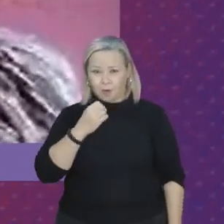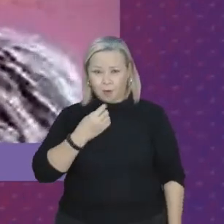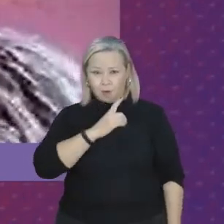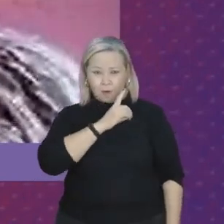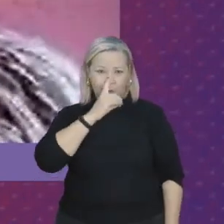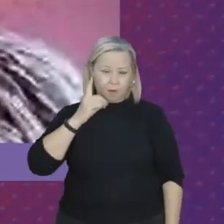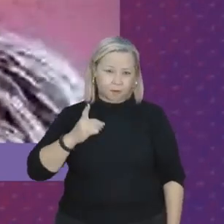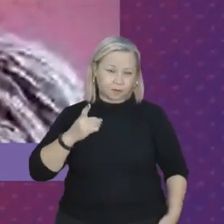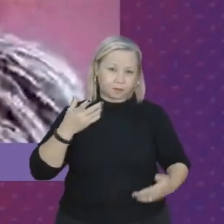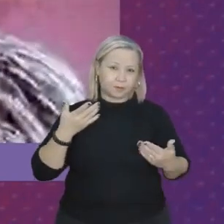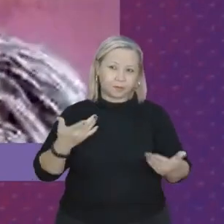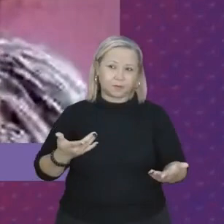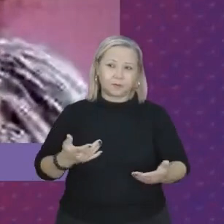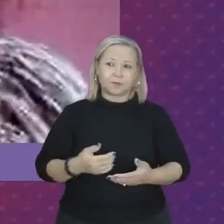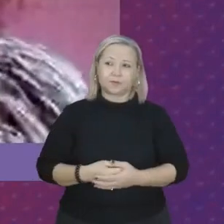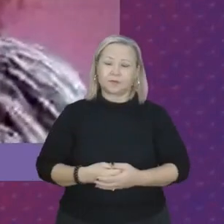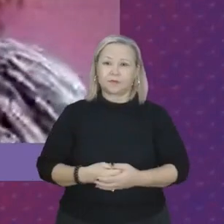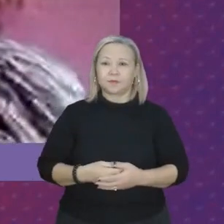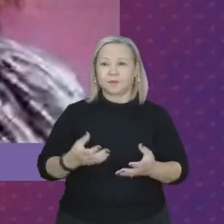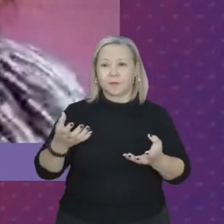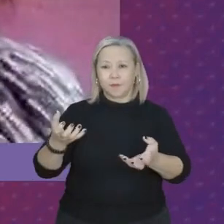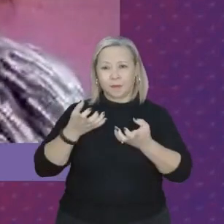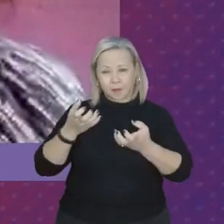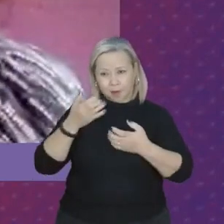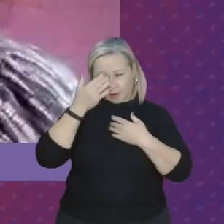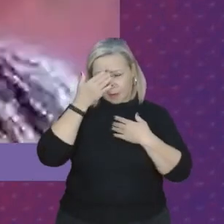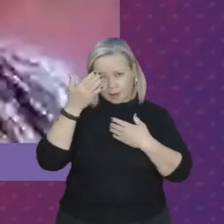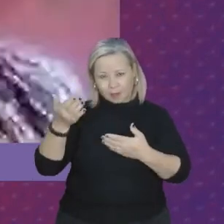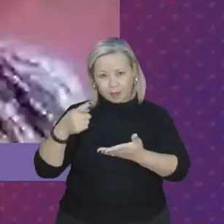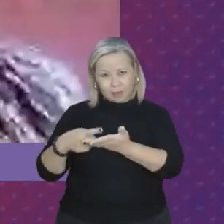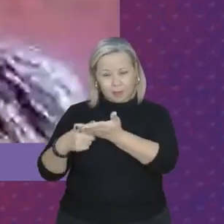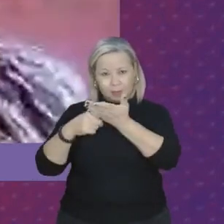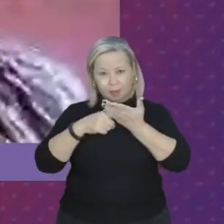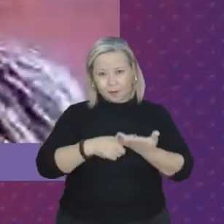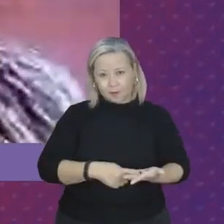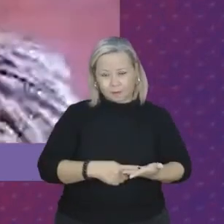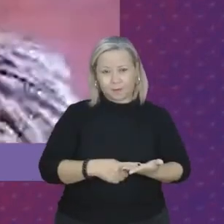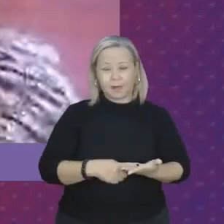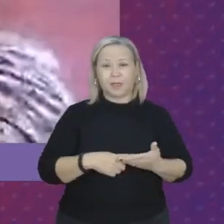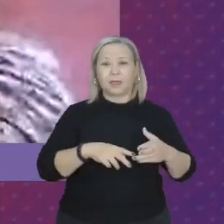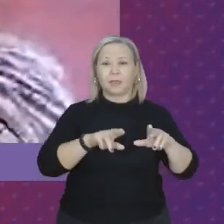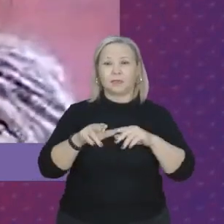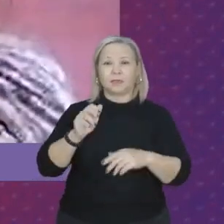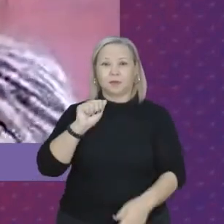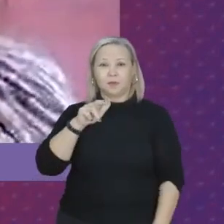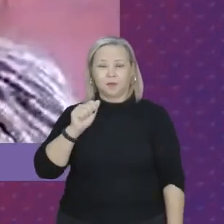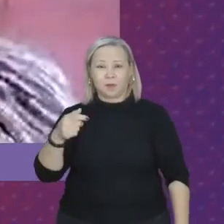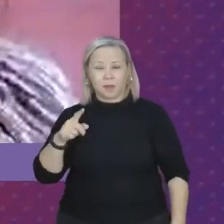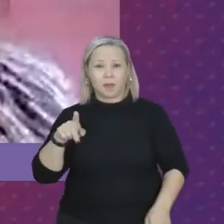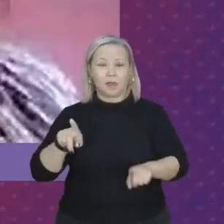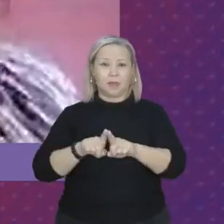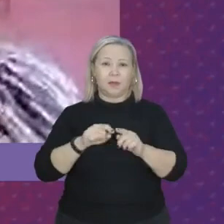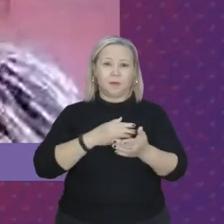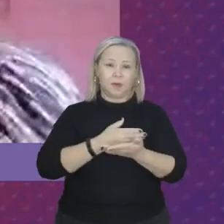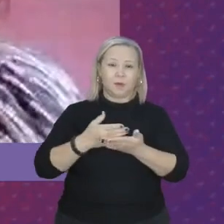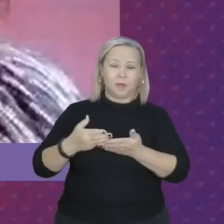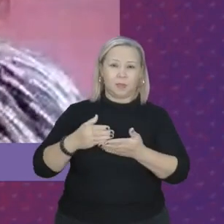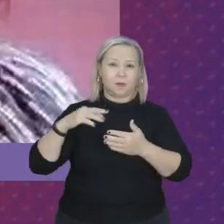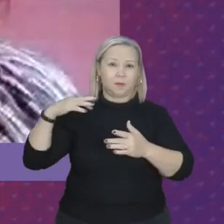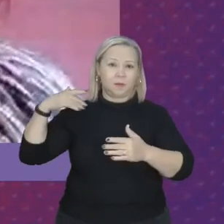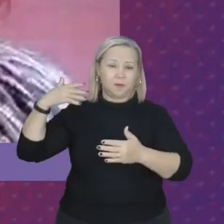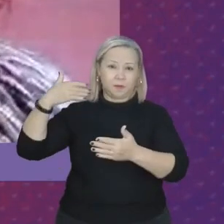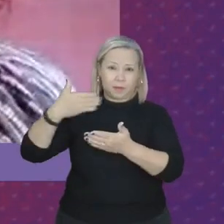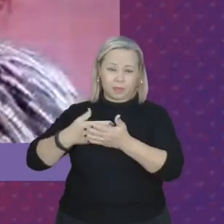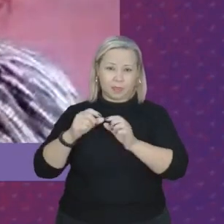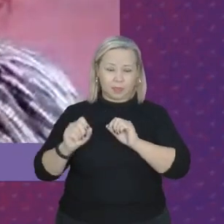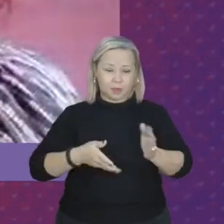dia. Primeiro eu queria agradecer desse convite, né? Assim como a Ana, eu também comecei essa minha trajetória